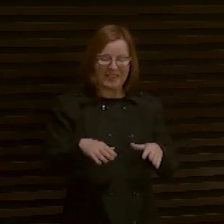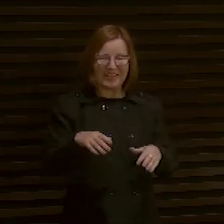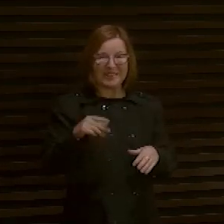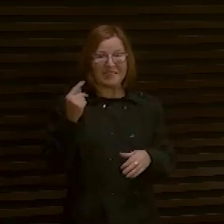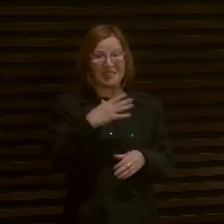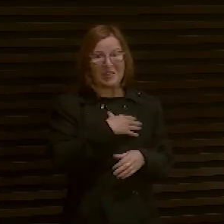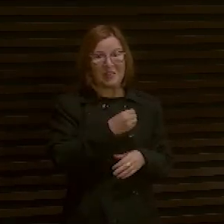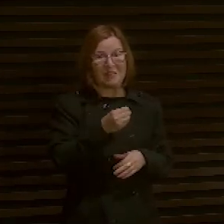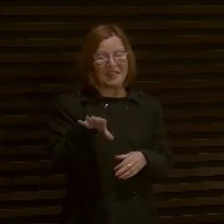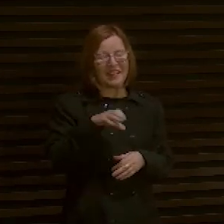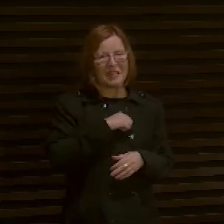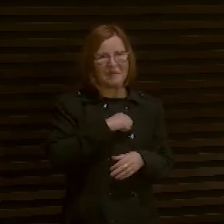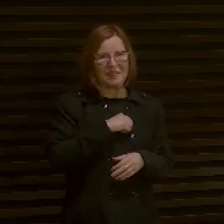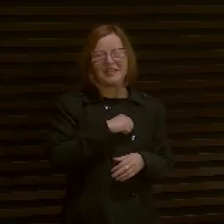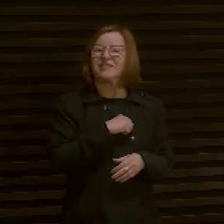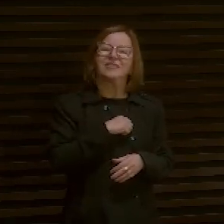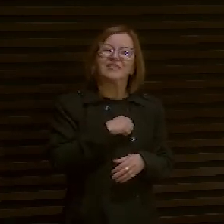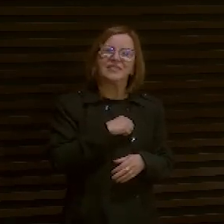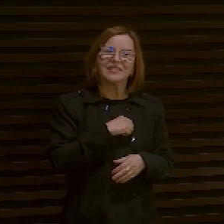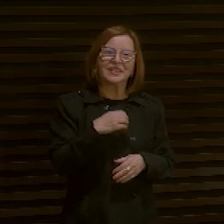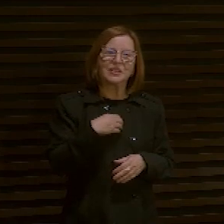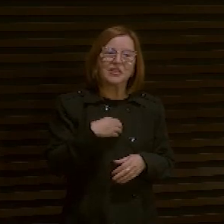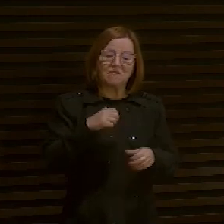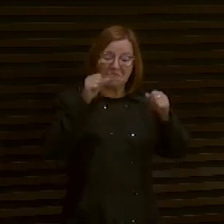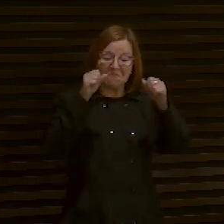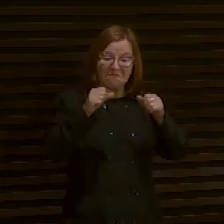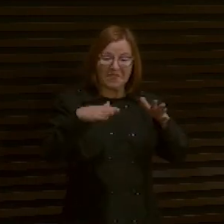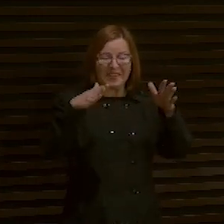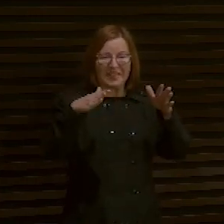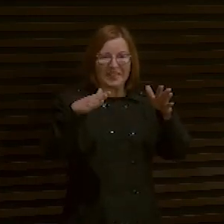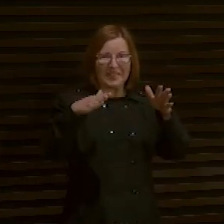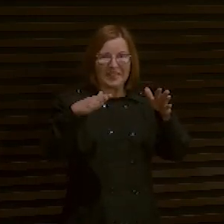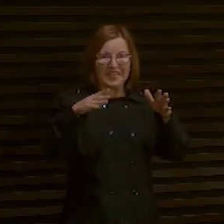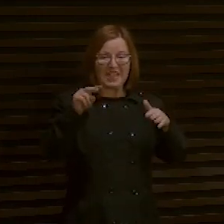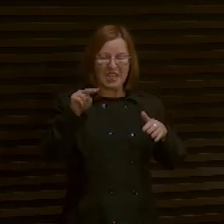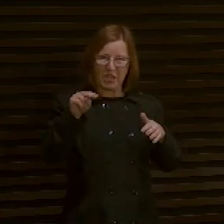de forma sobrenatural e milagrosa, assim como nessa situação aqui.